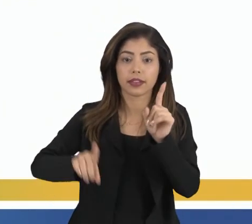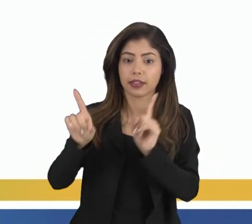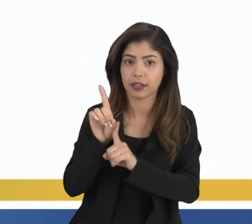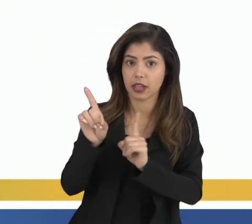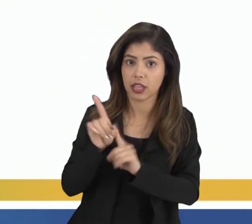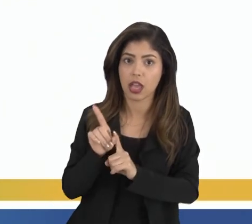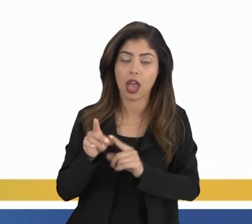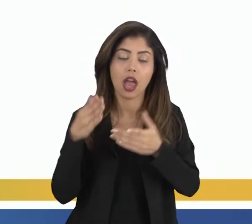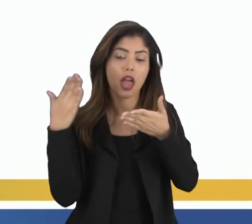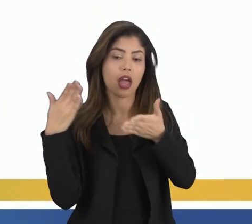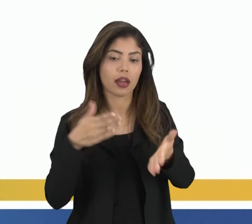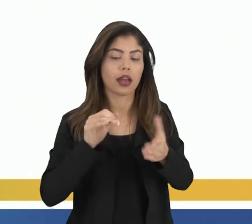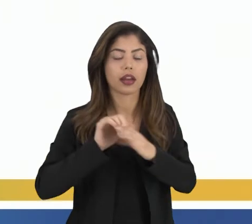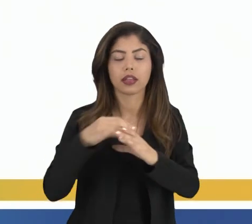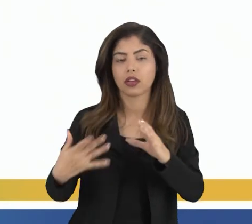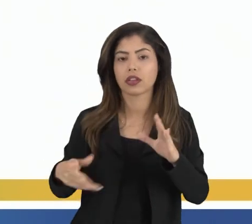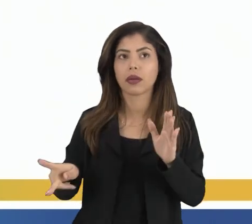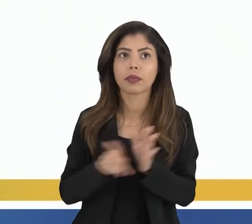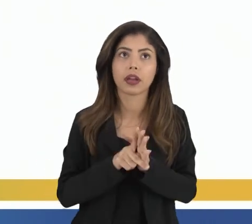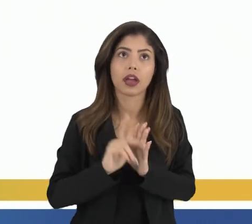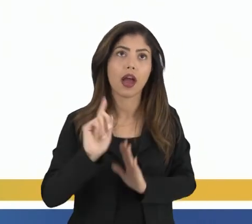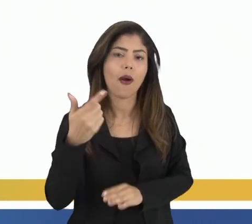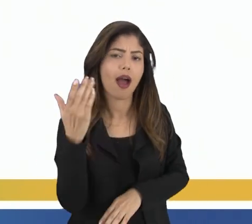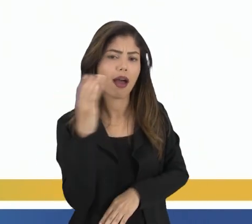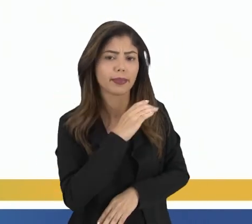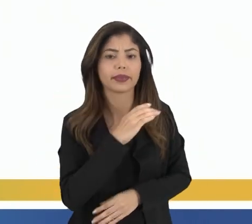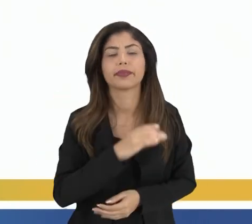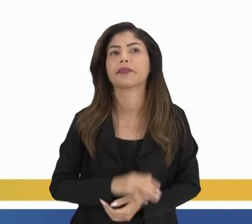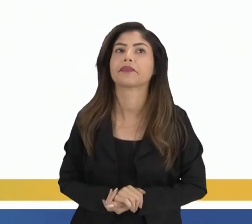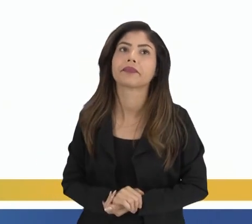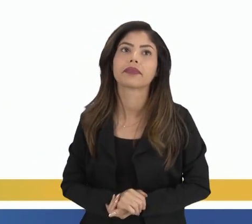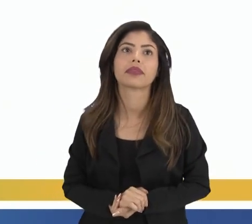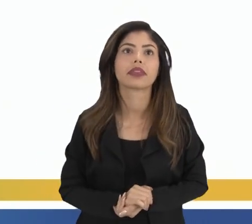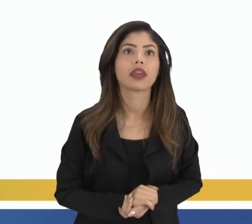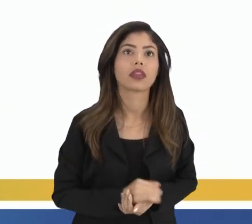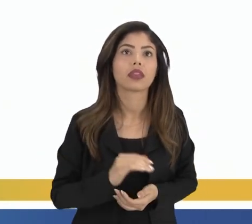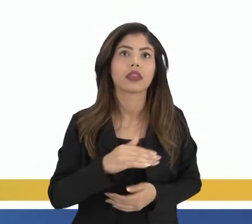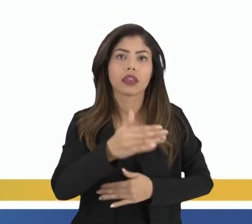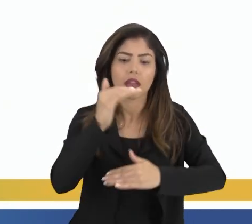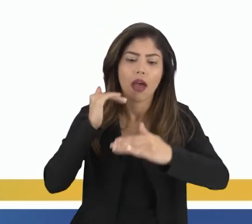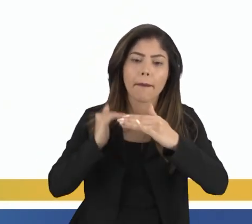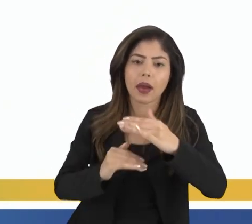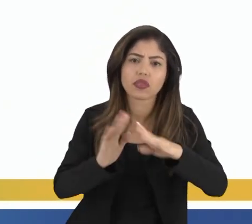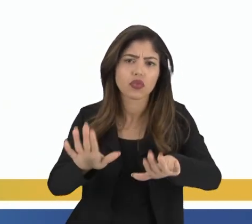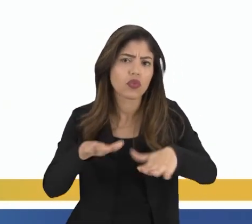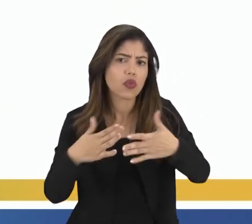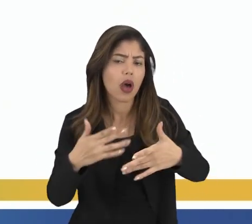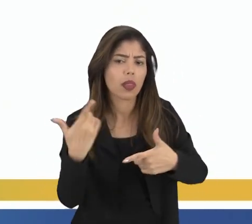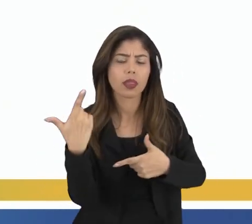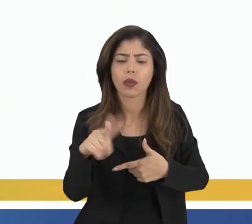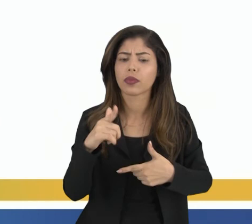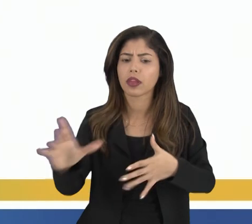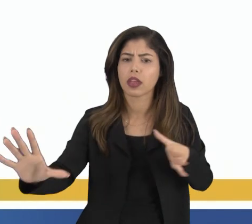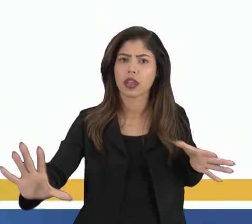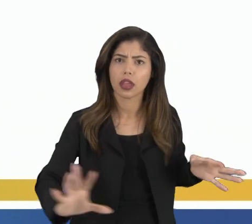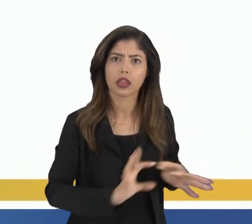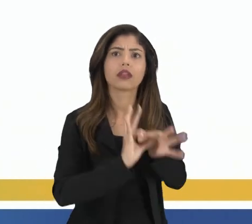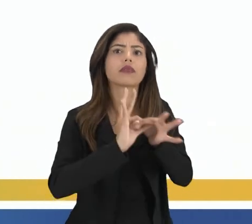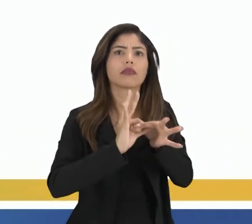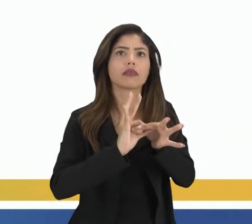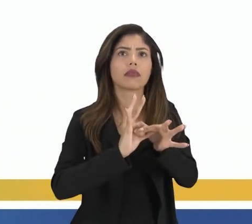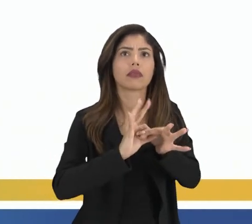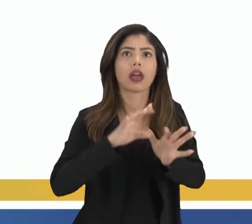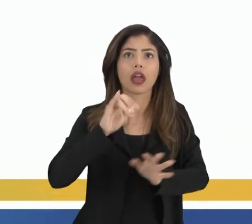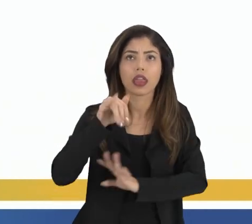essas características remetem a um composto iônico. Mais uma rapidamente, dos compostos abaixo, qual